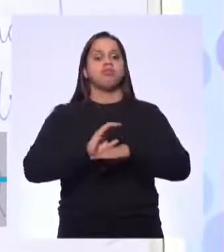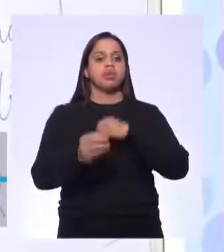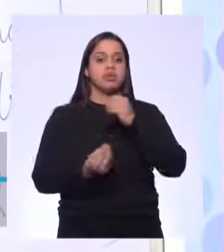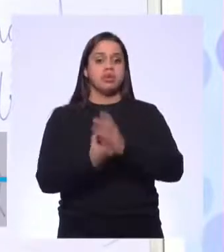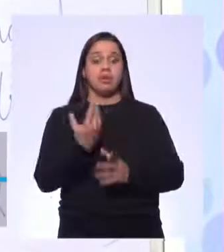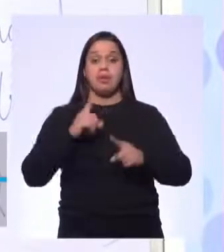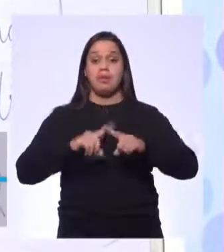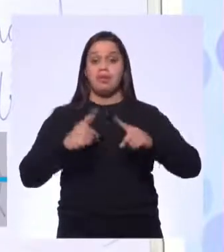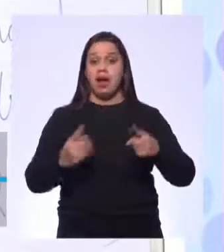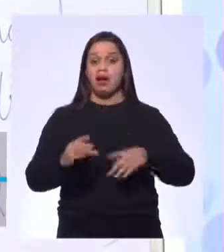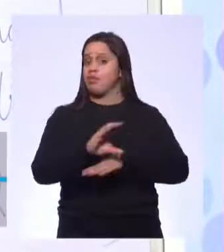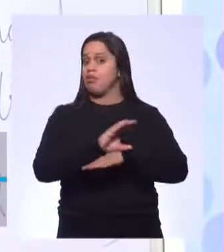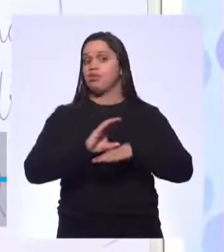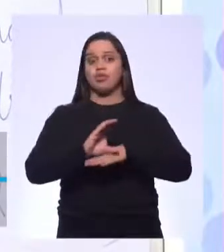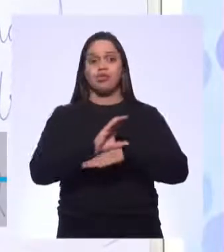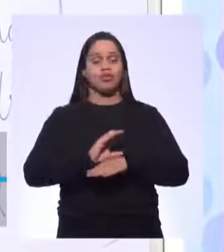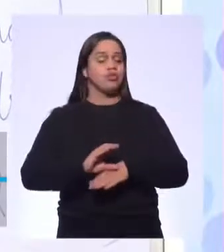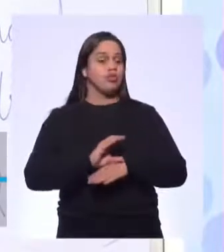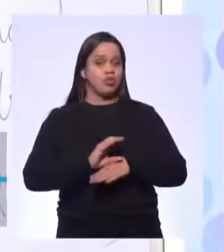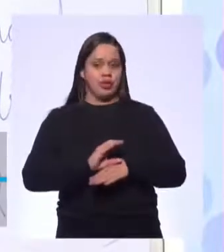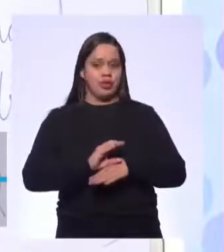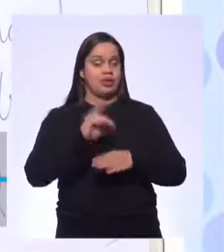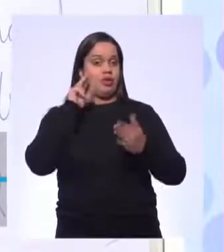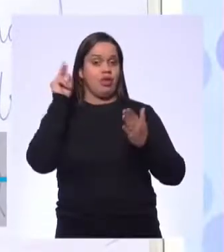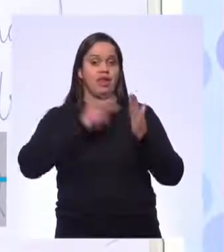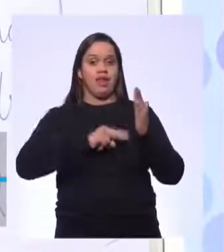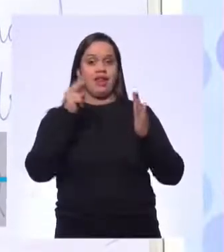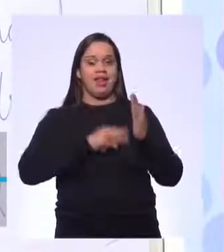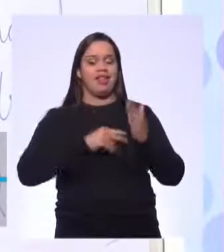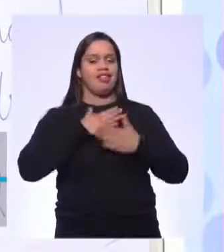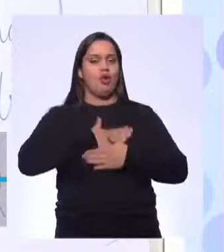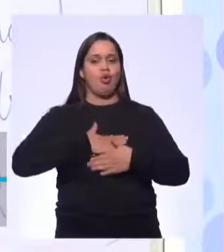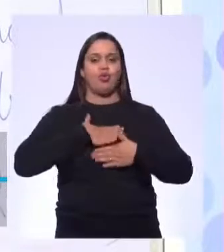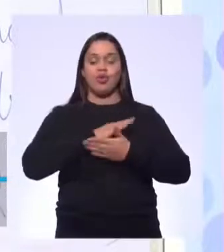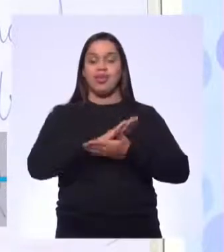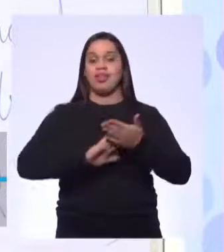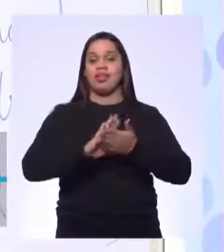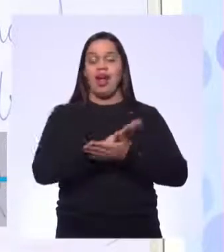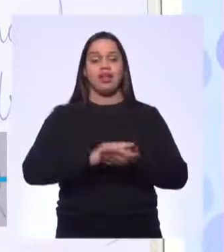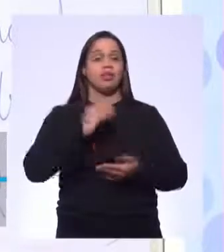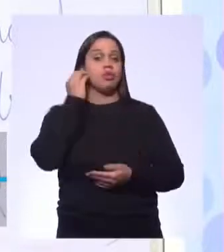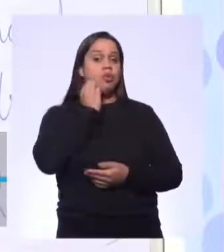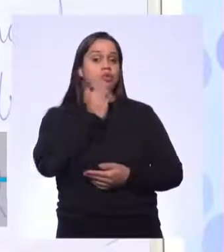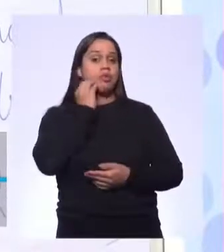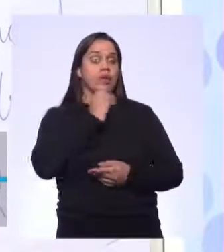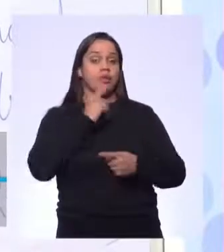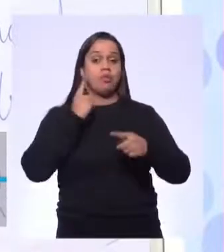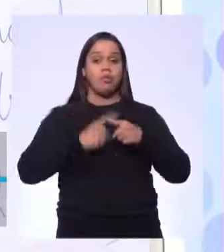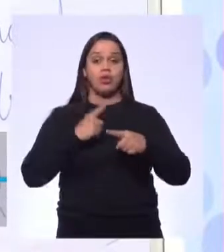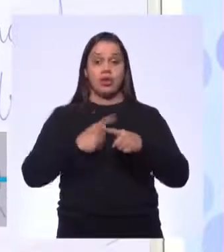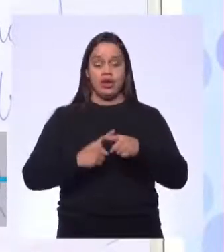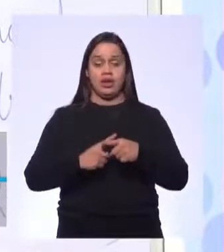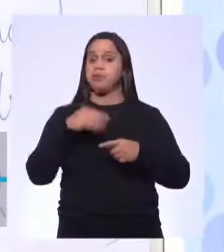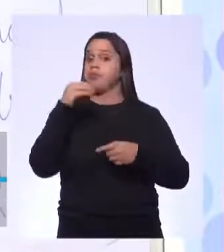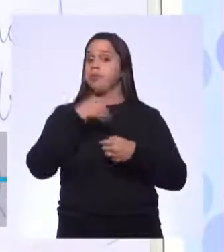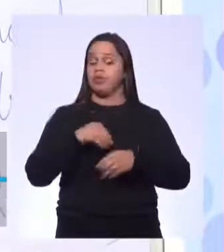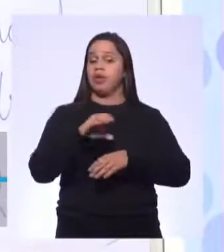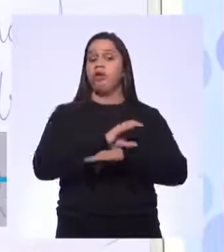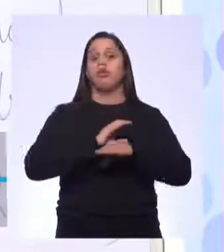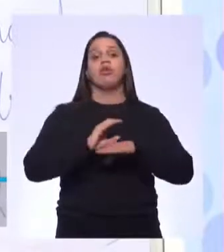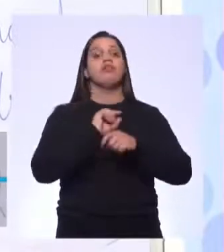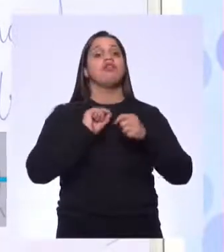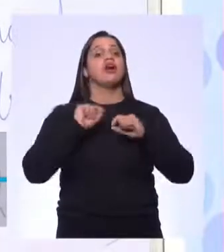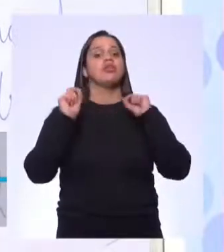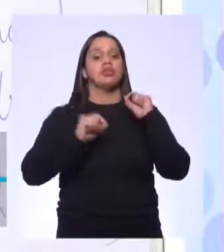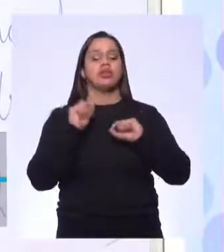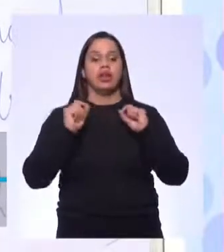Mas essa Constituição não agradou nada a Dom Pedro. Sabe por quê? Nessa Constituição, eles vão